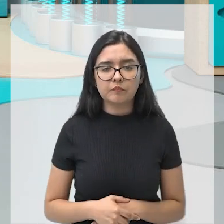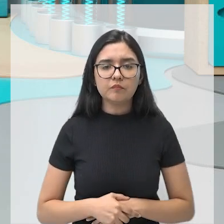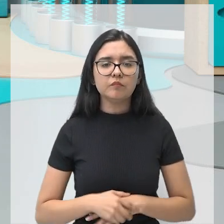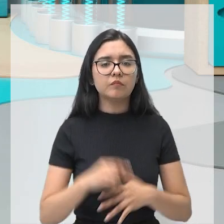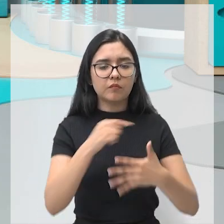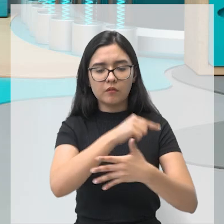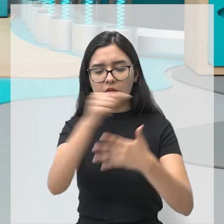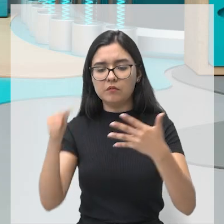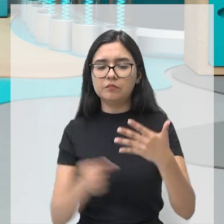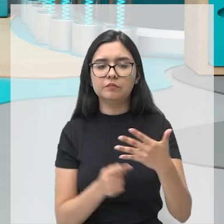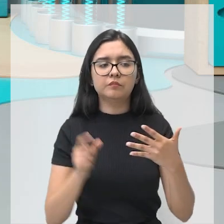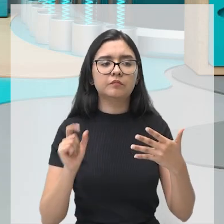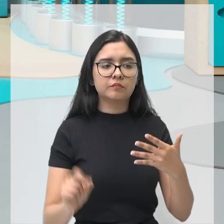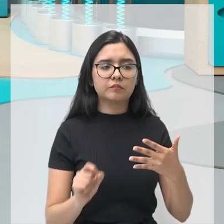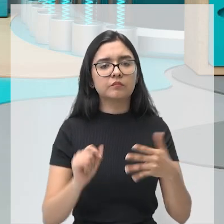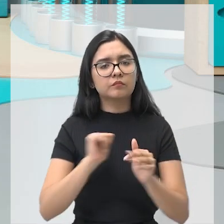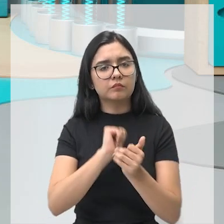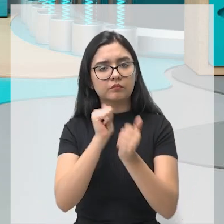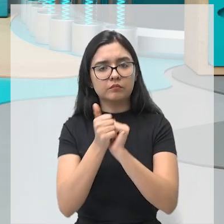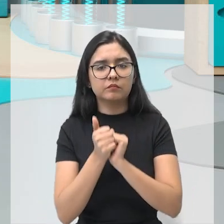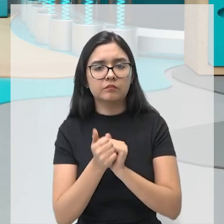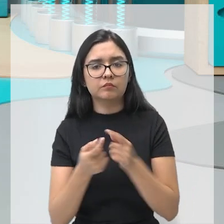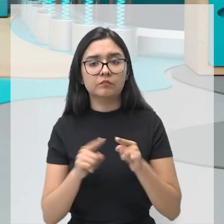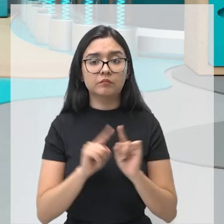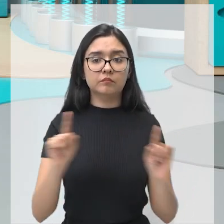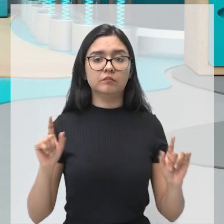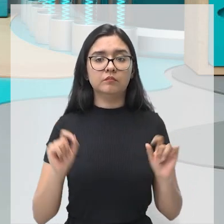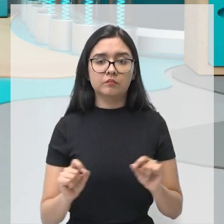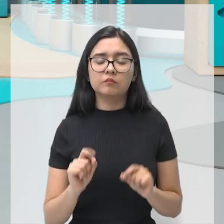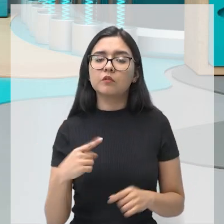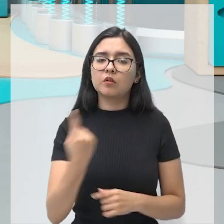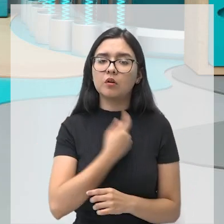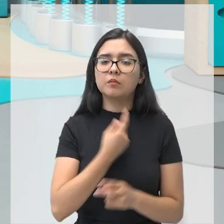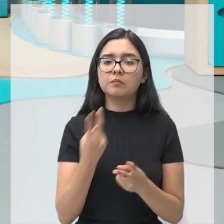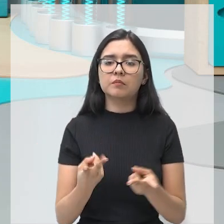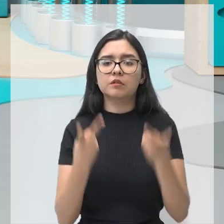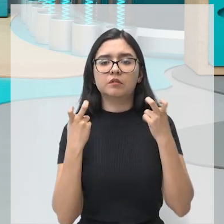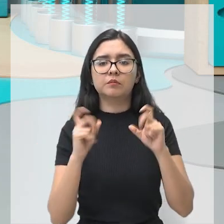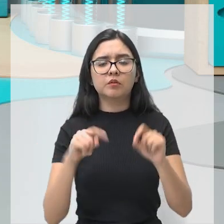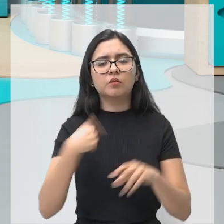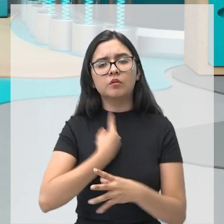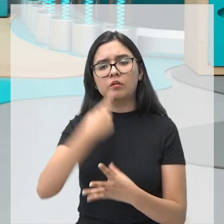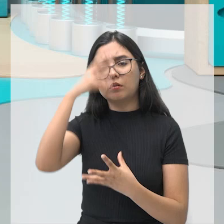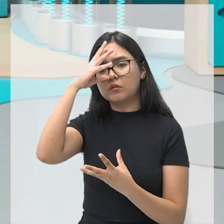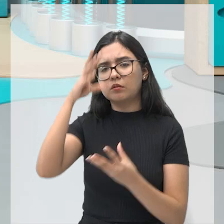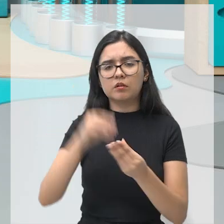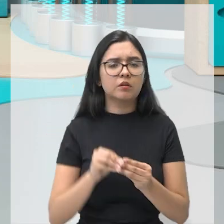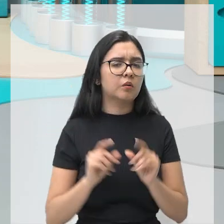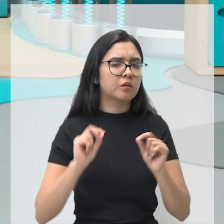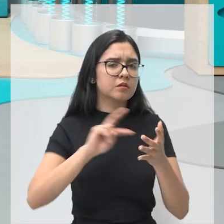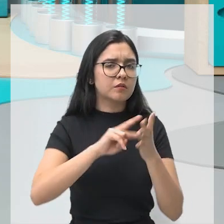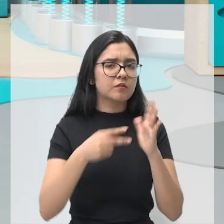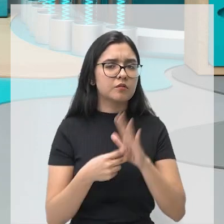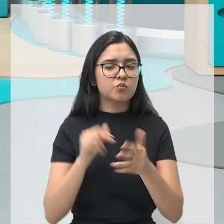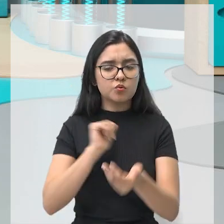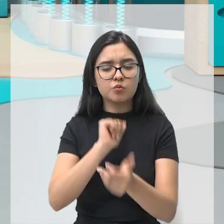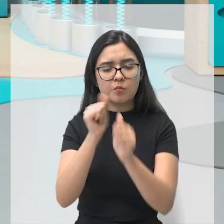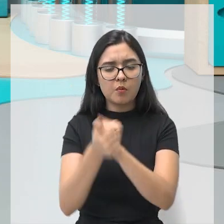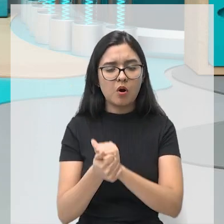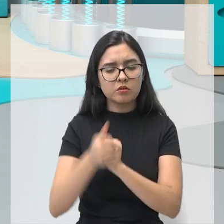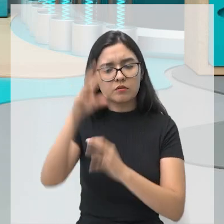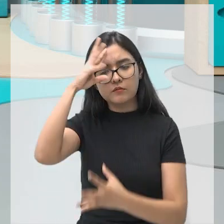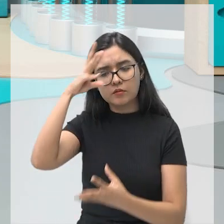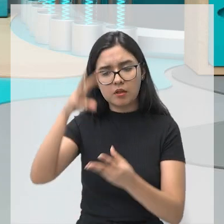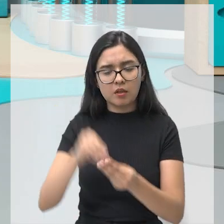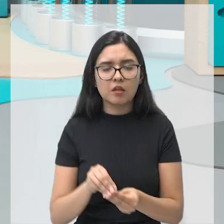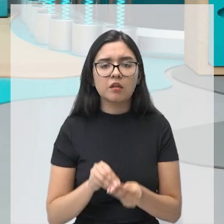modalidades pré-desportivas, só que antes nós pudemos ali entender um pouco do esporte de forma